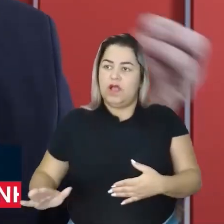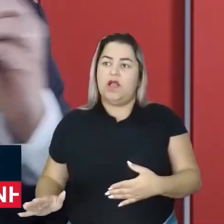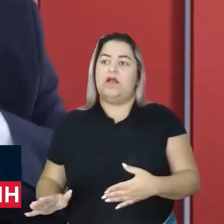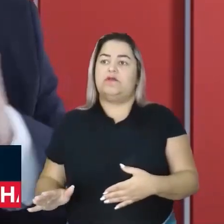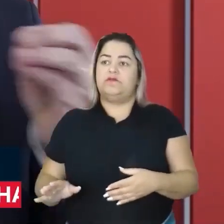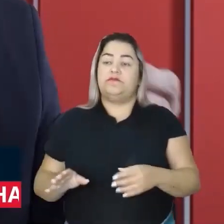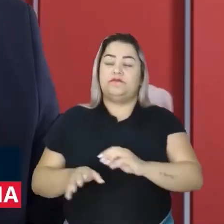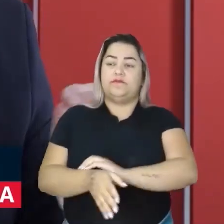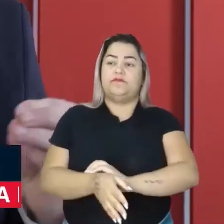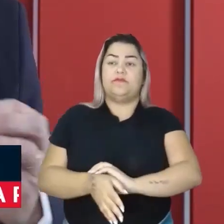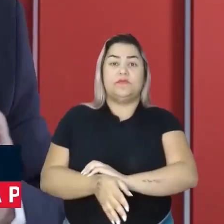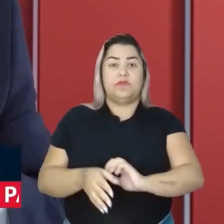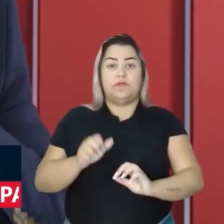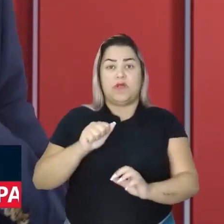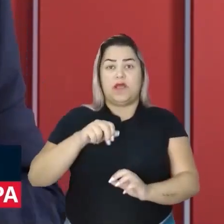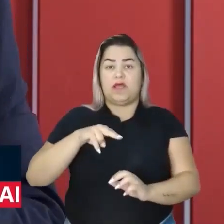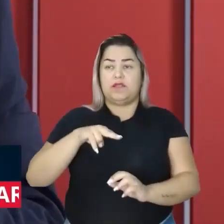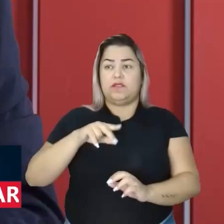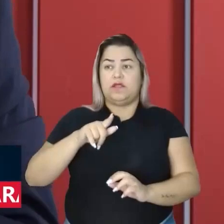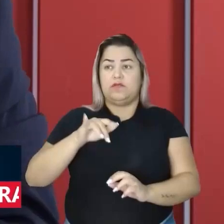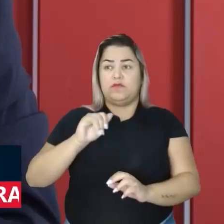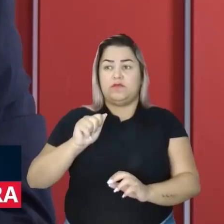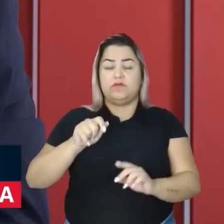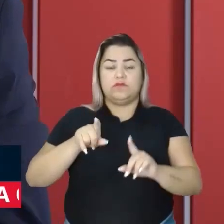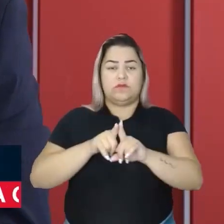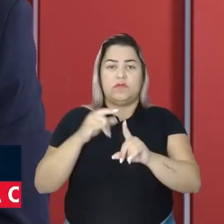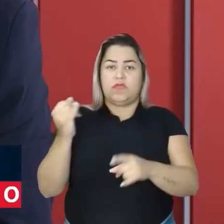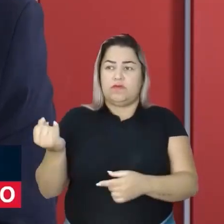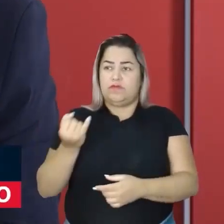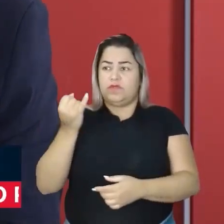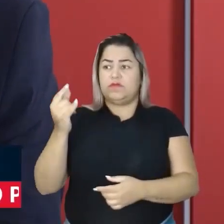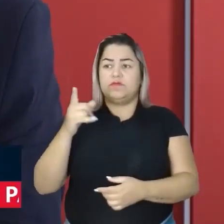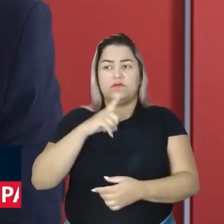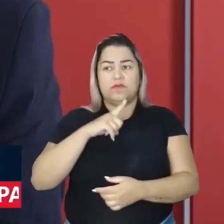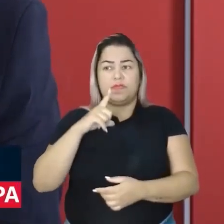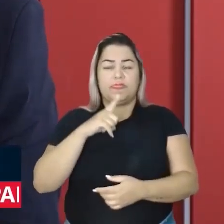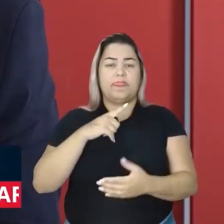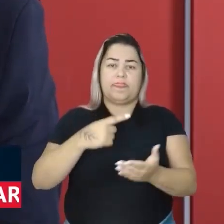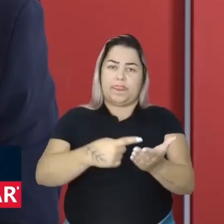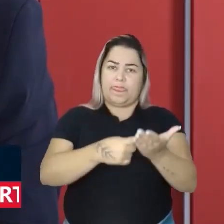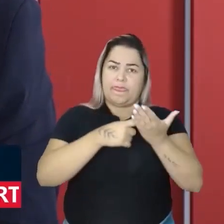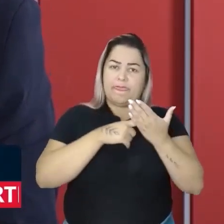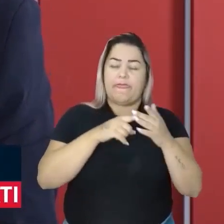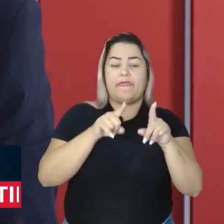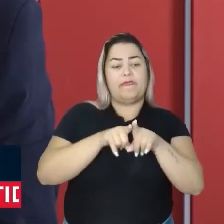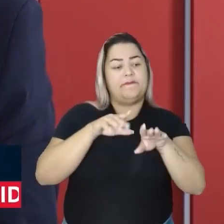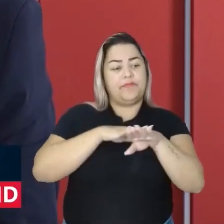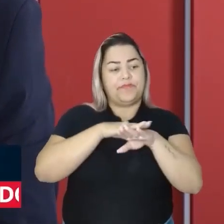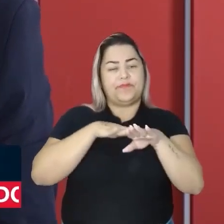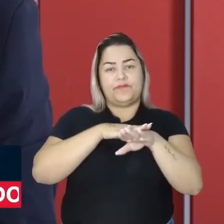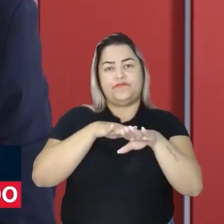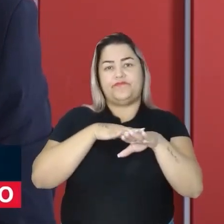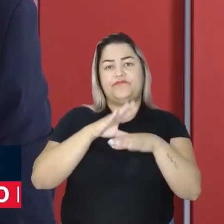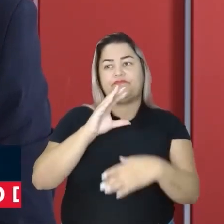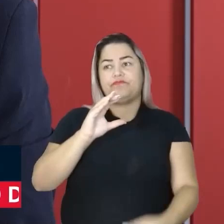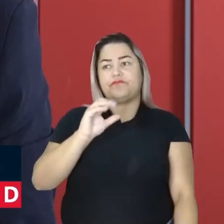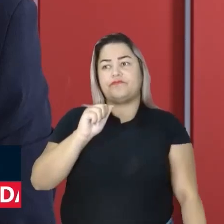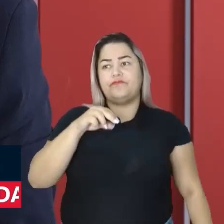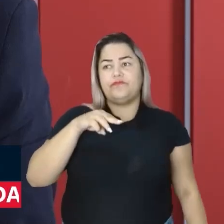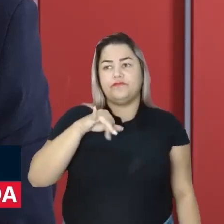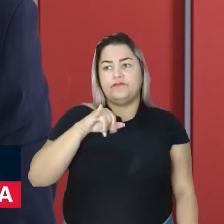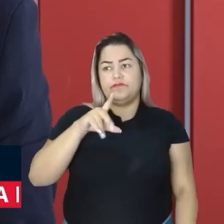digamos assim, né, nessa analogia, que é fundamental. E eu fui convidado, porque eu estive conversando com o ministro Camilo sobre isso, Paulo